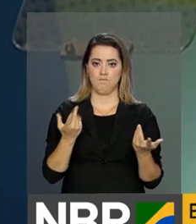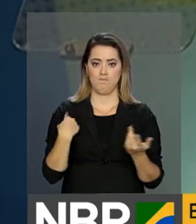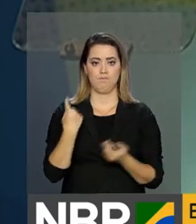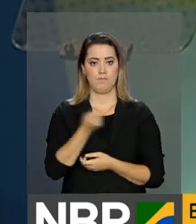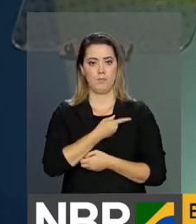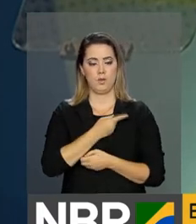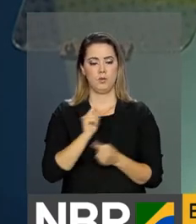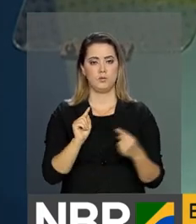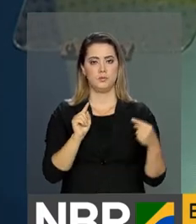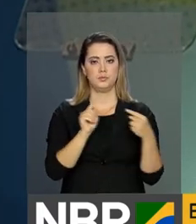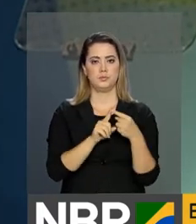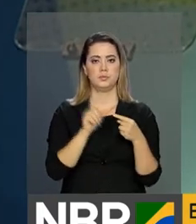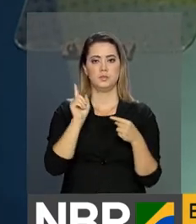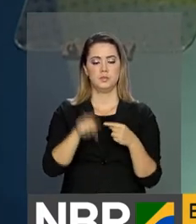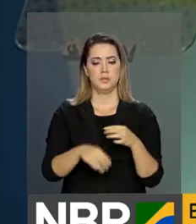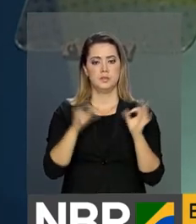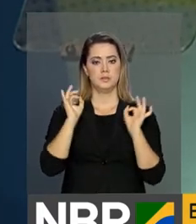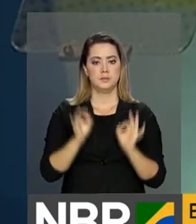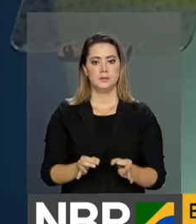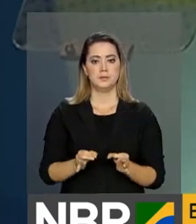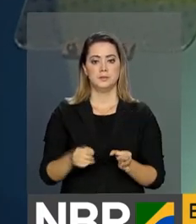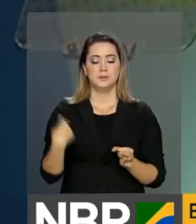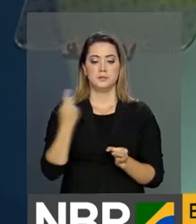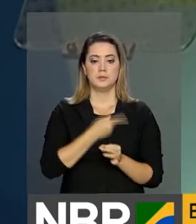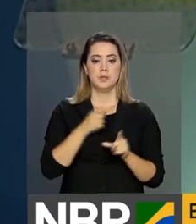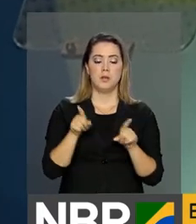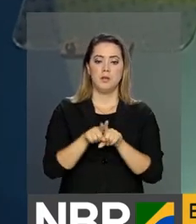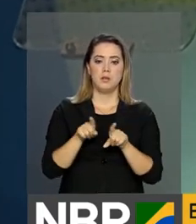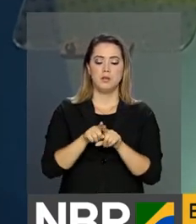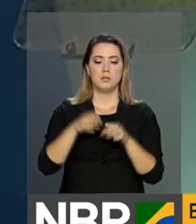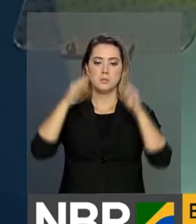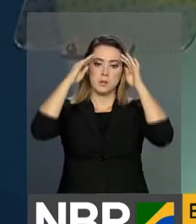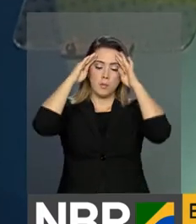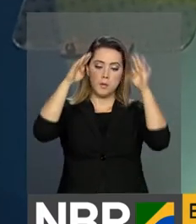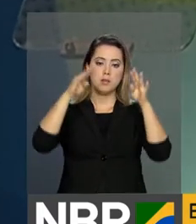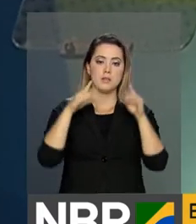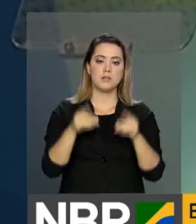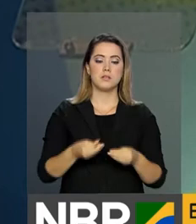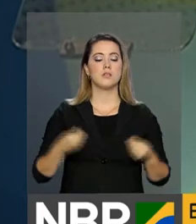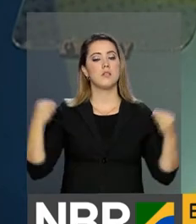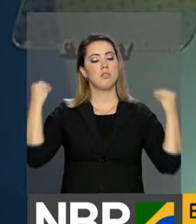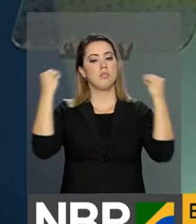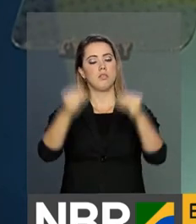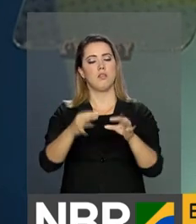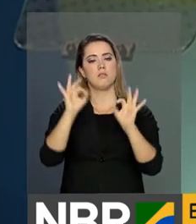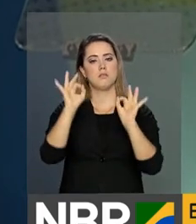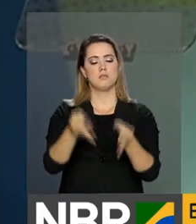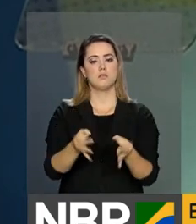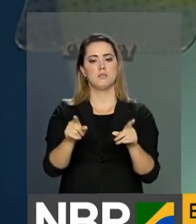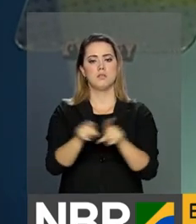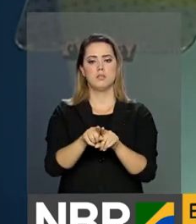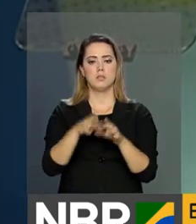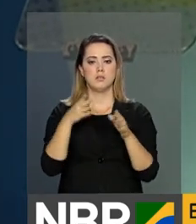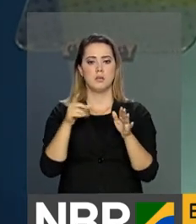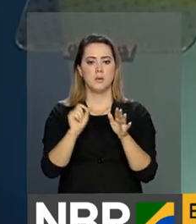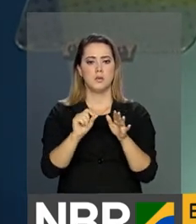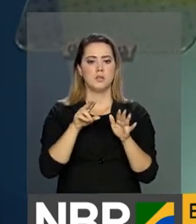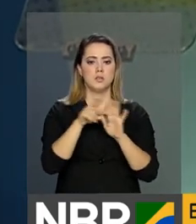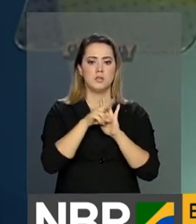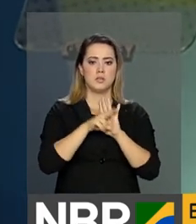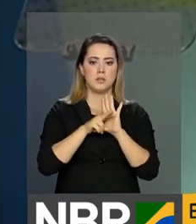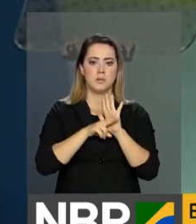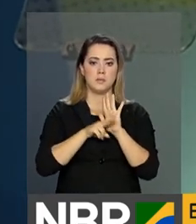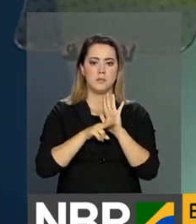Os nossos objetivos são claríssimos. Nós temos que cumprir e dar cumprimento, exigir cumprimento das